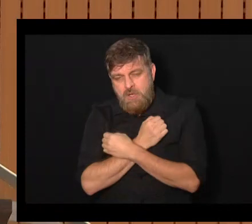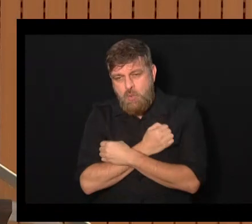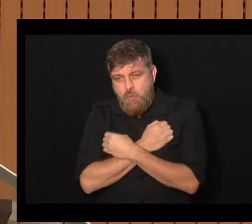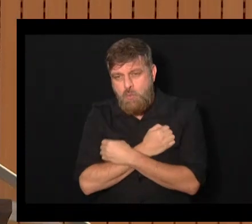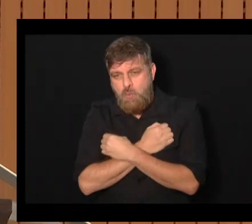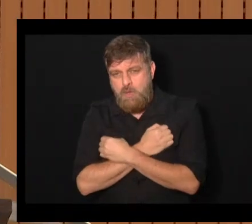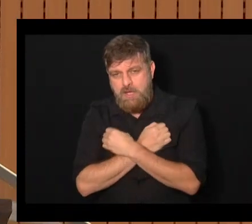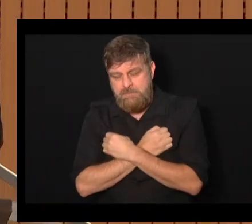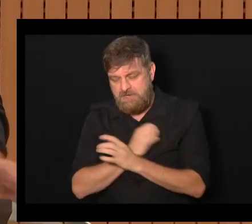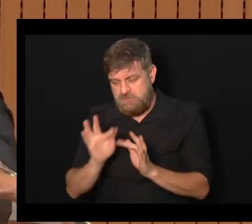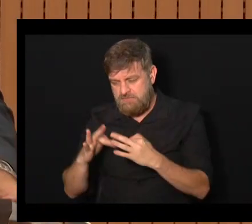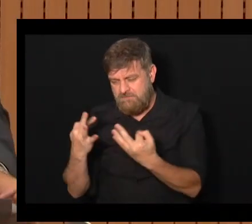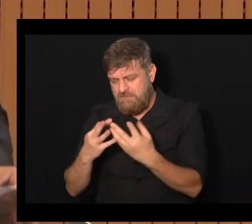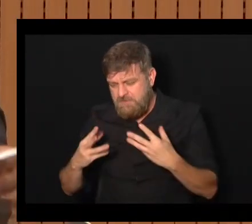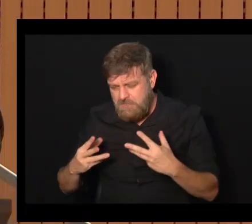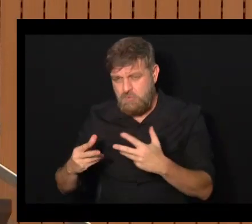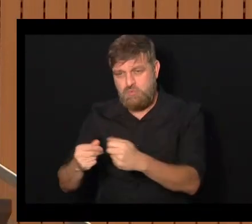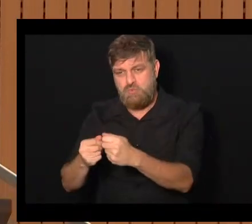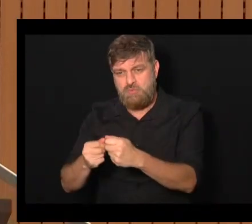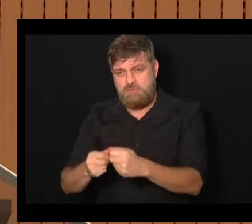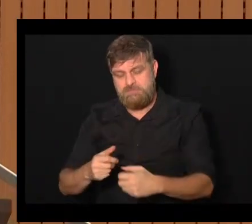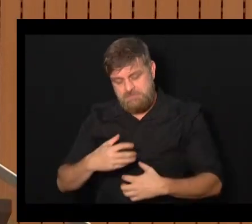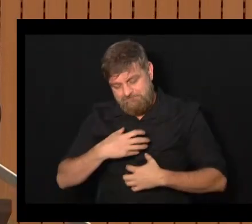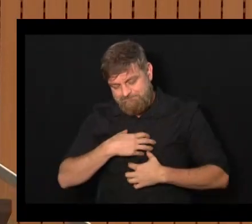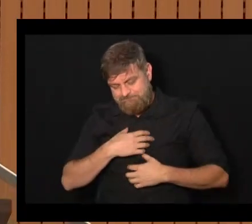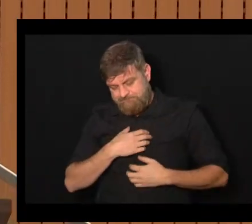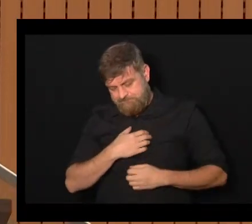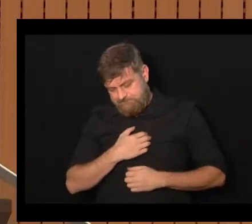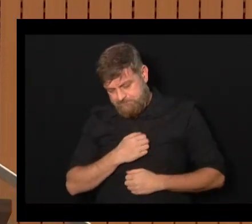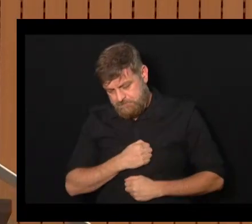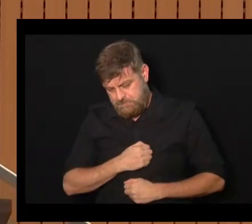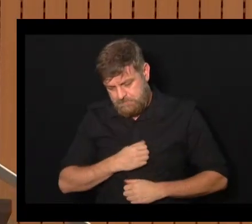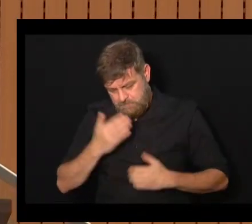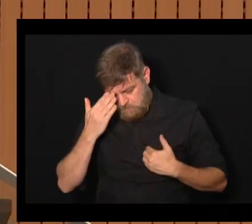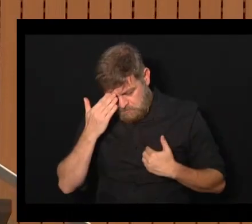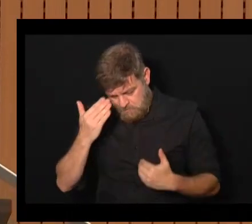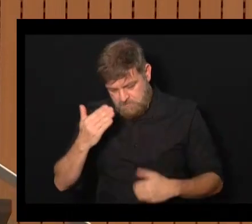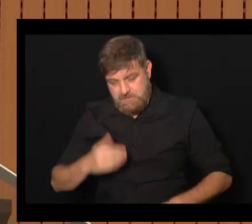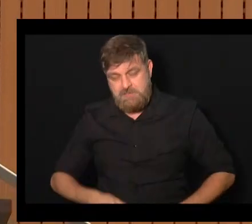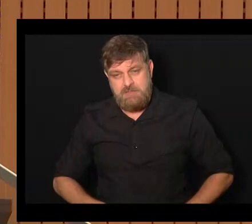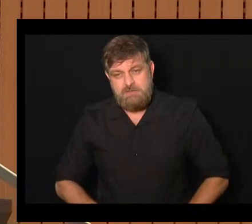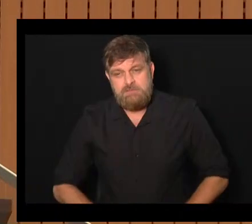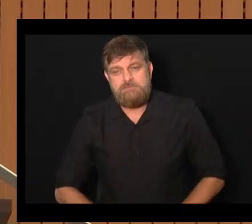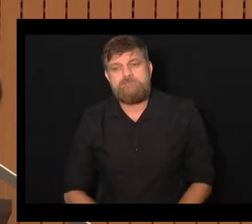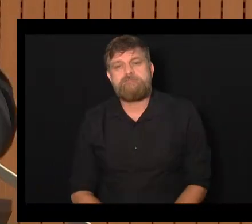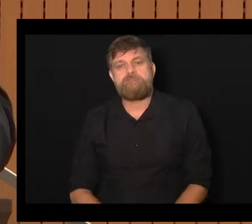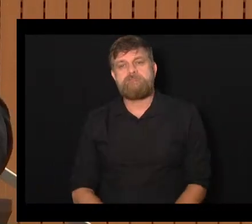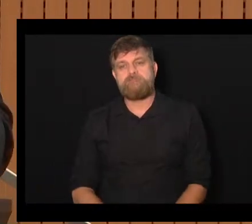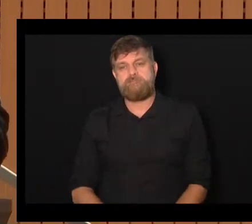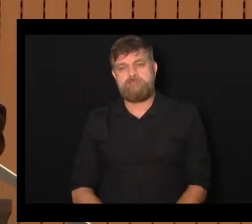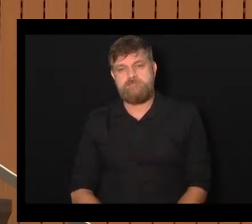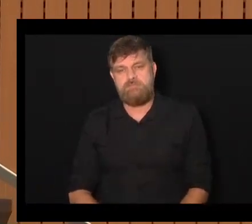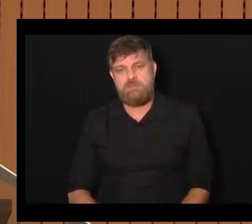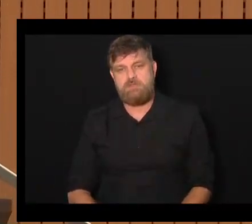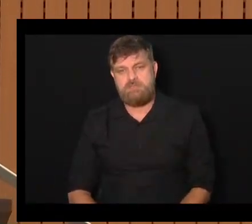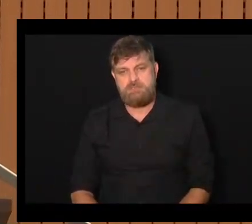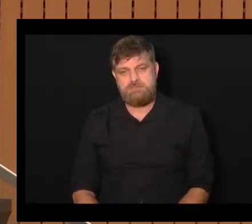abraço a toda a família e os meus sentimentos. Muito obrigado a todos.